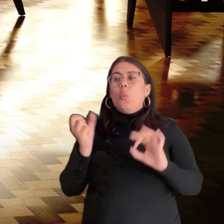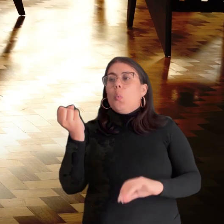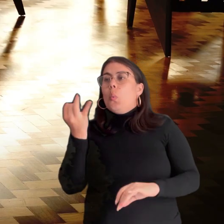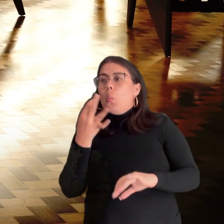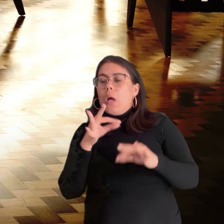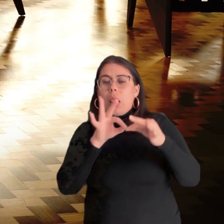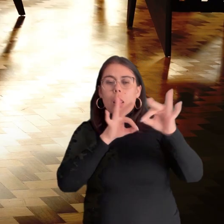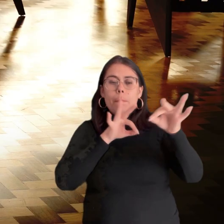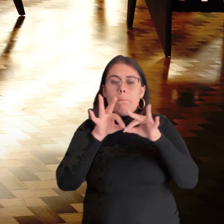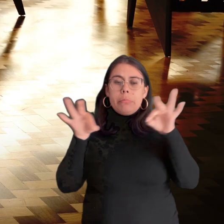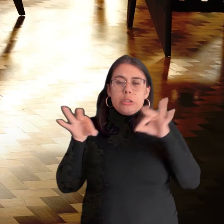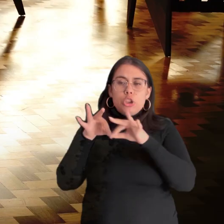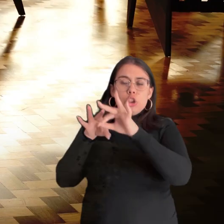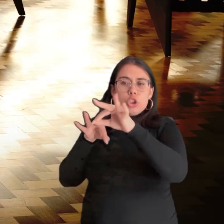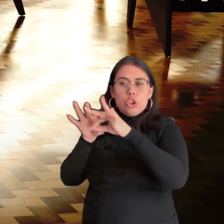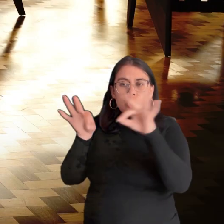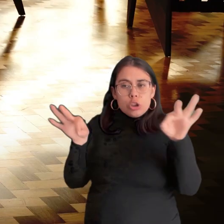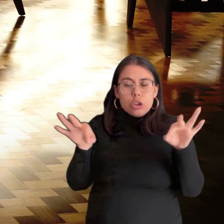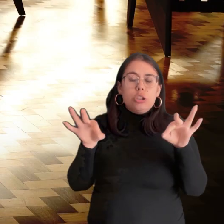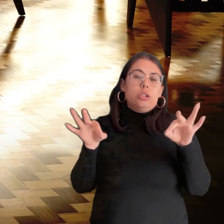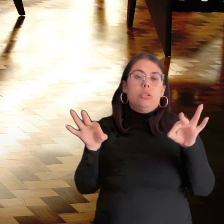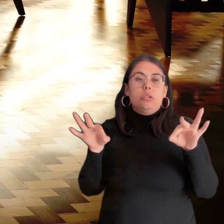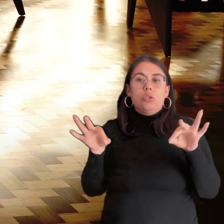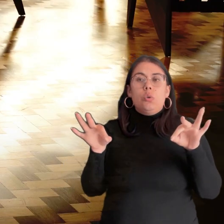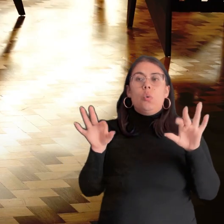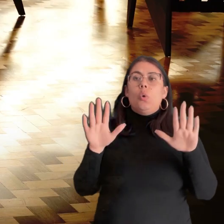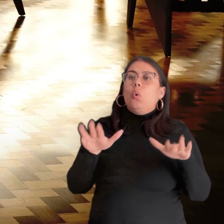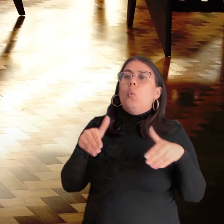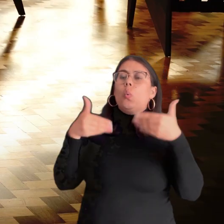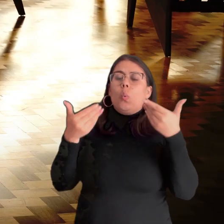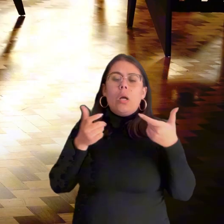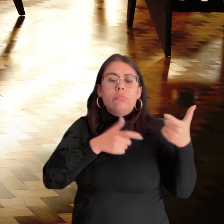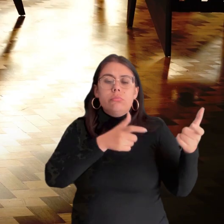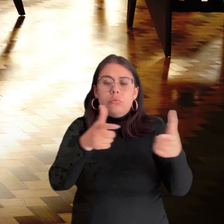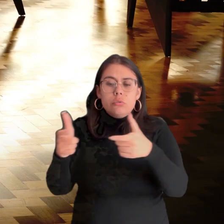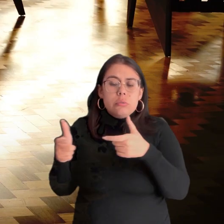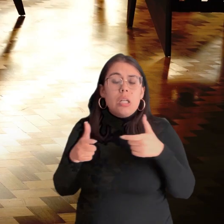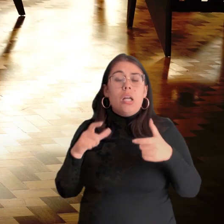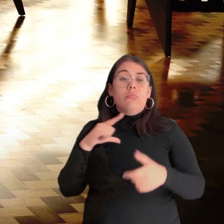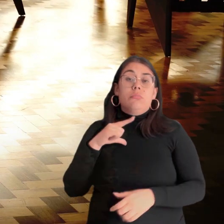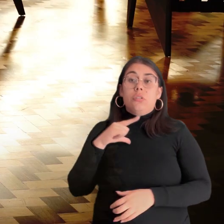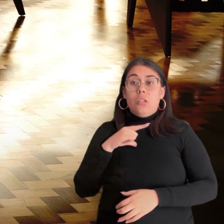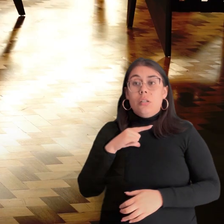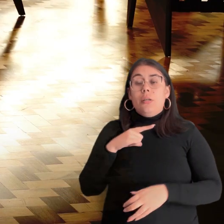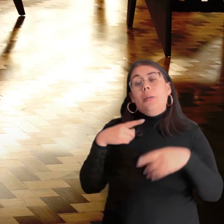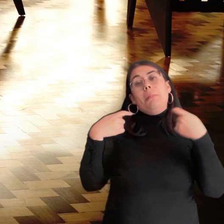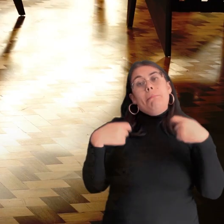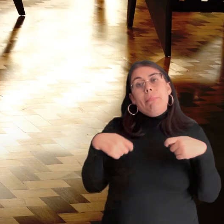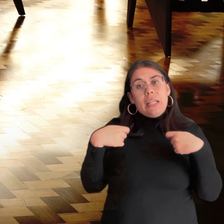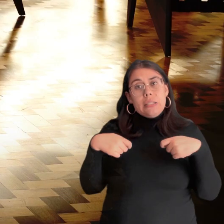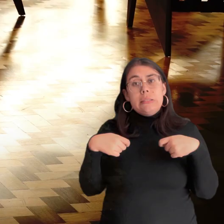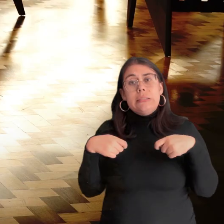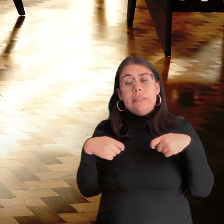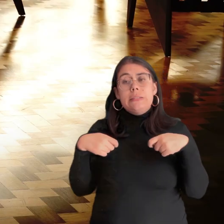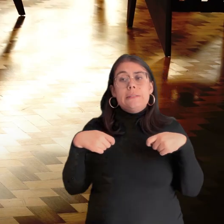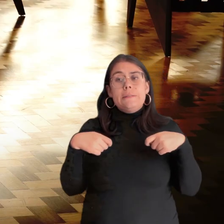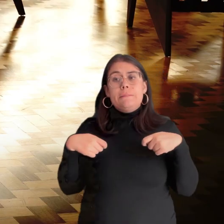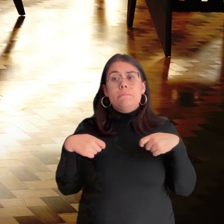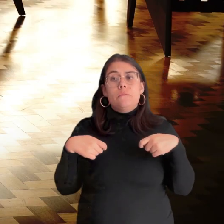quais os ambientes que existem, também a condição de